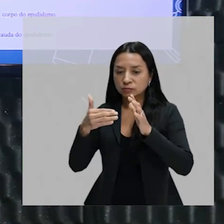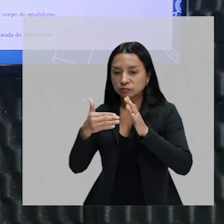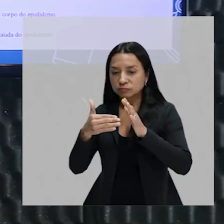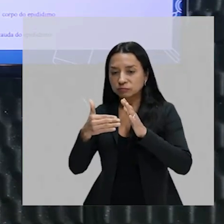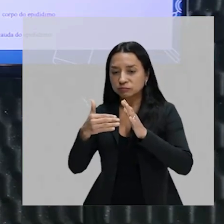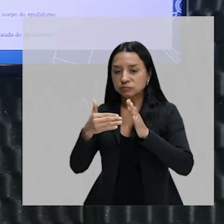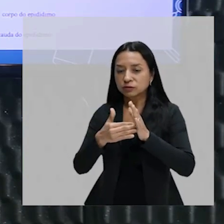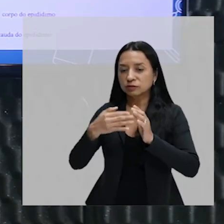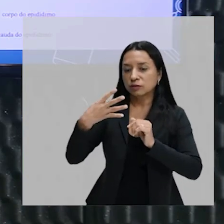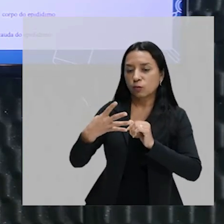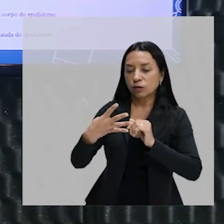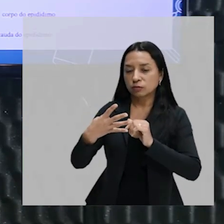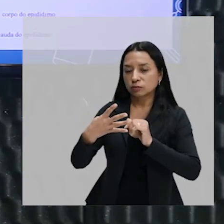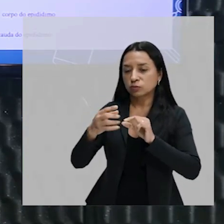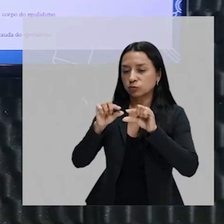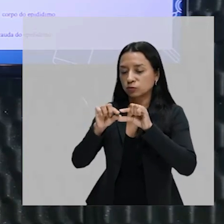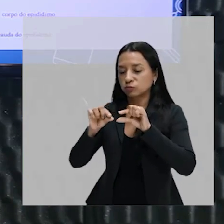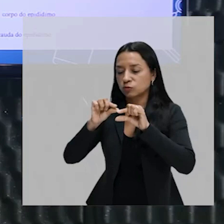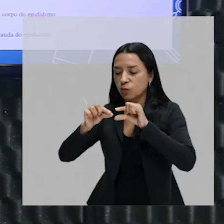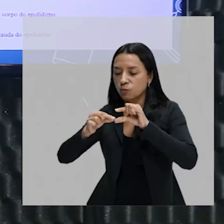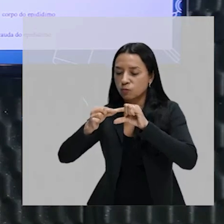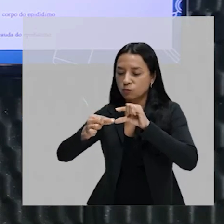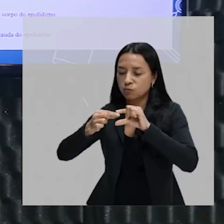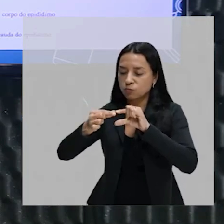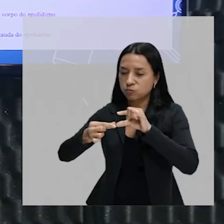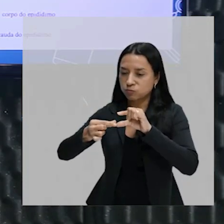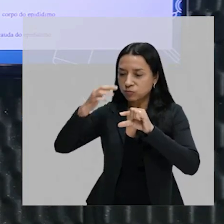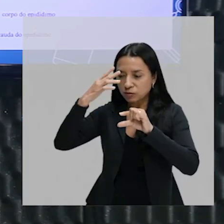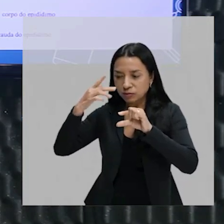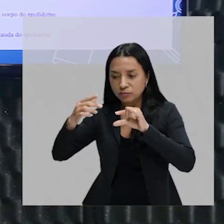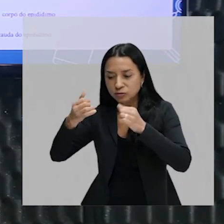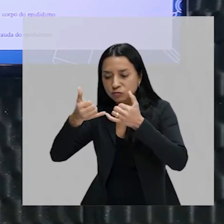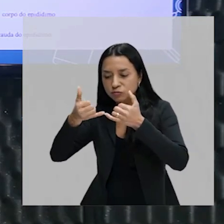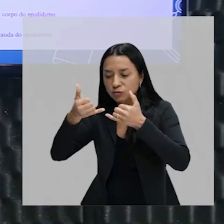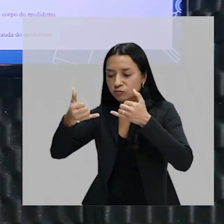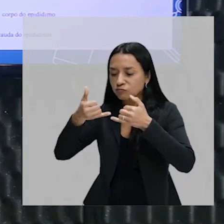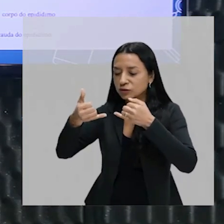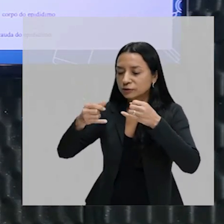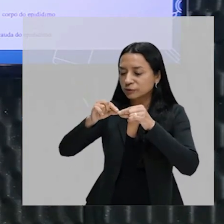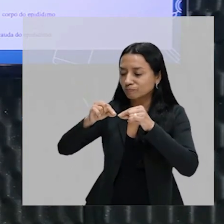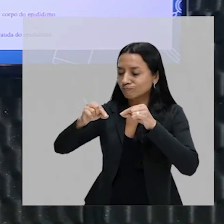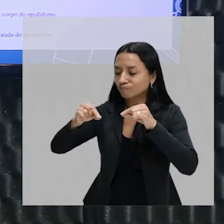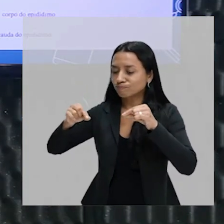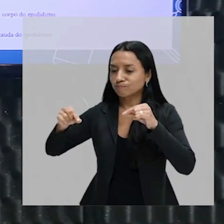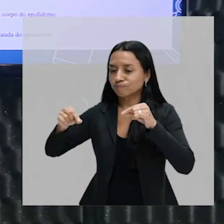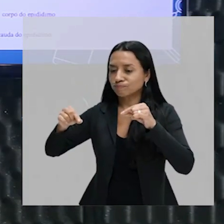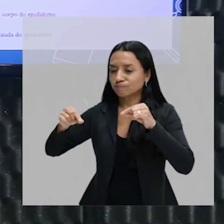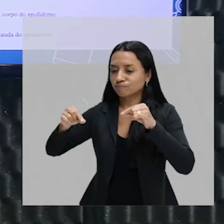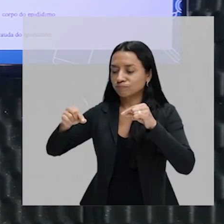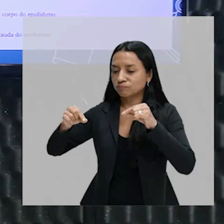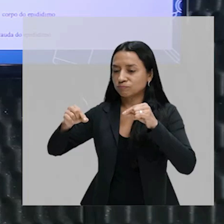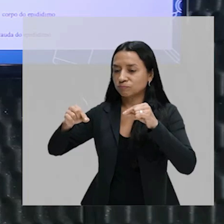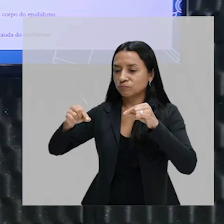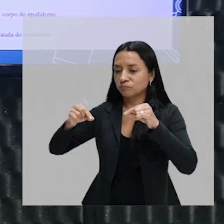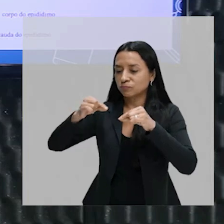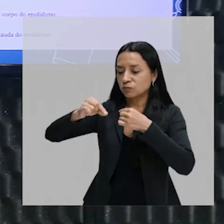OK altamente inovelados imagina uma linha imagina uma linha tá E essa linha você pega